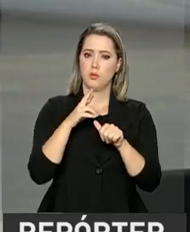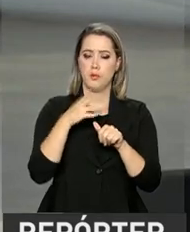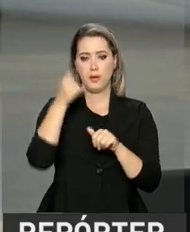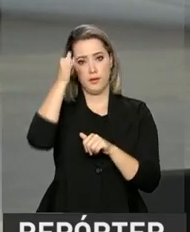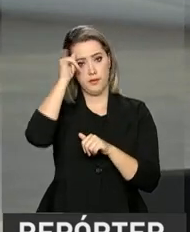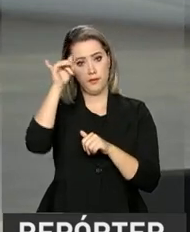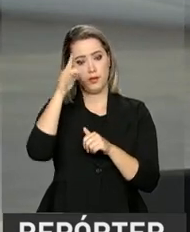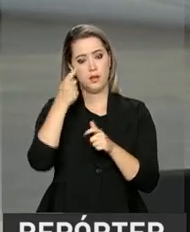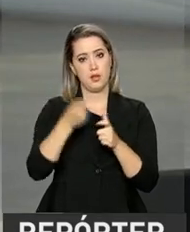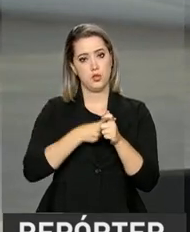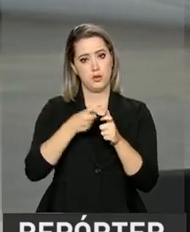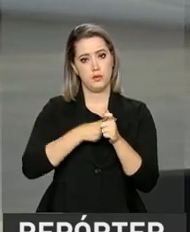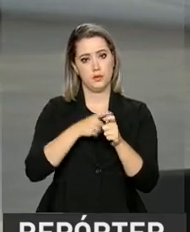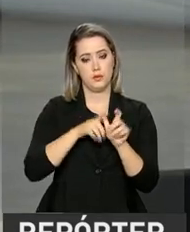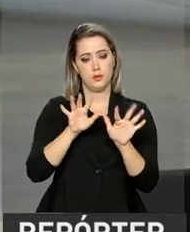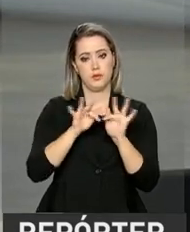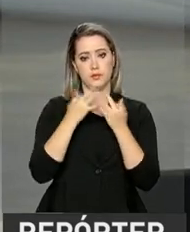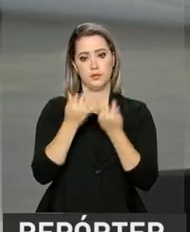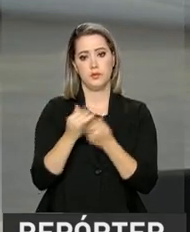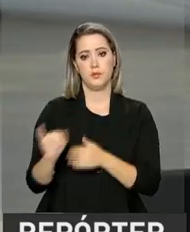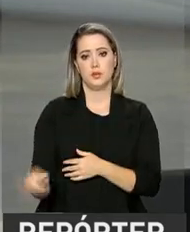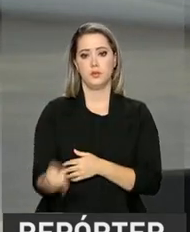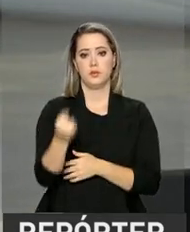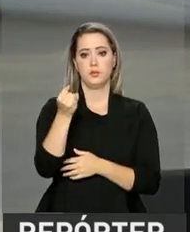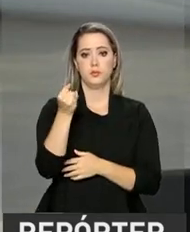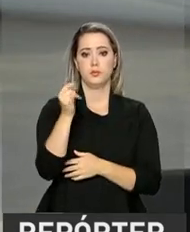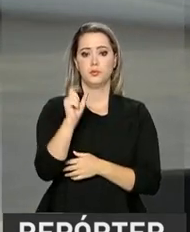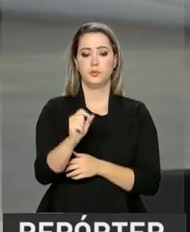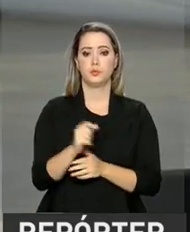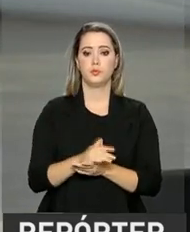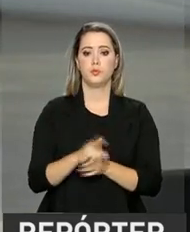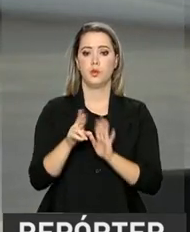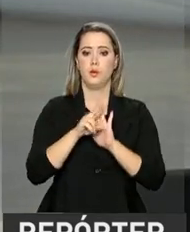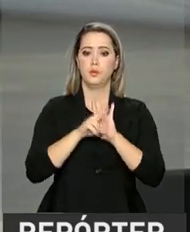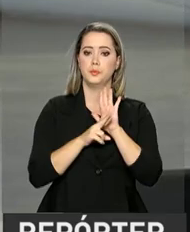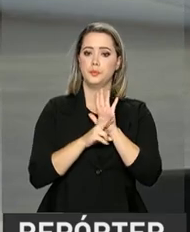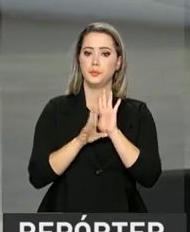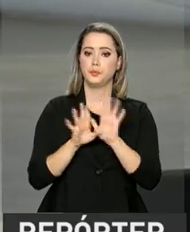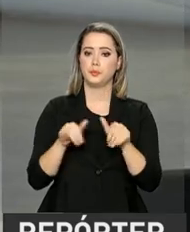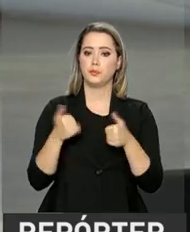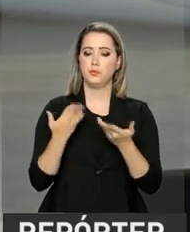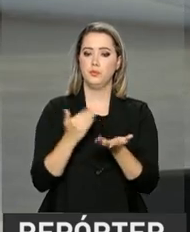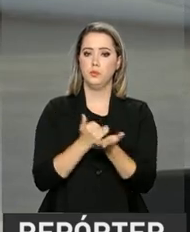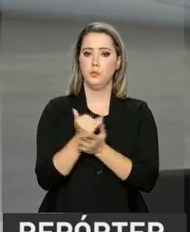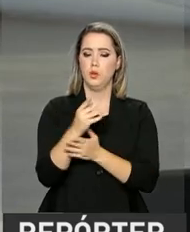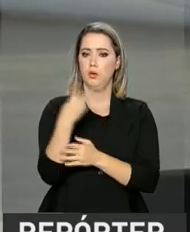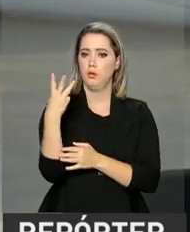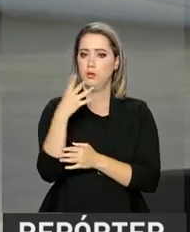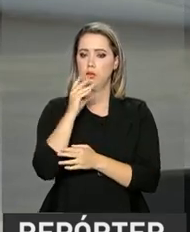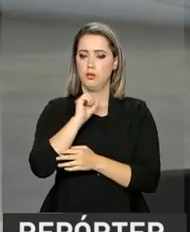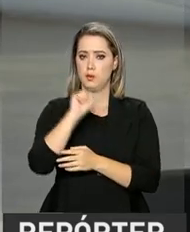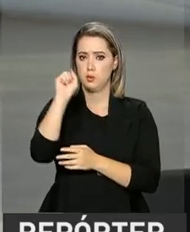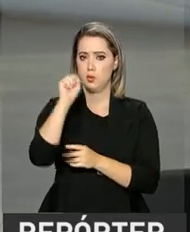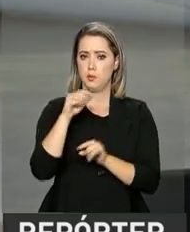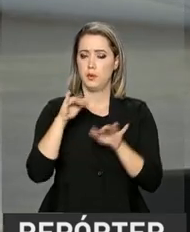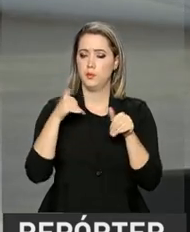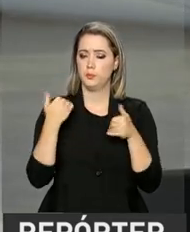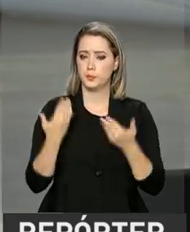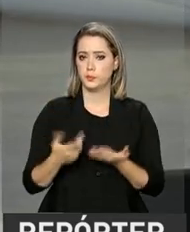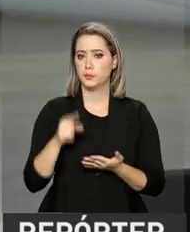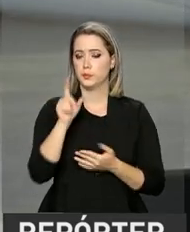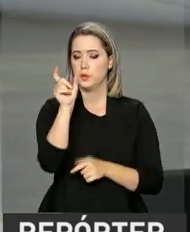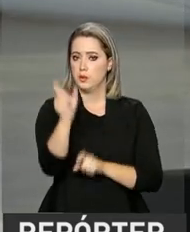inadimplência das famílias e os juros cobrados dos consumidores. As regras passaram a valer a partir de 3 de abril. Desde então,